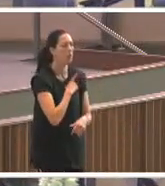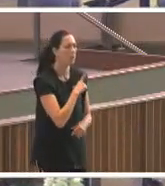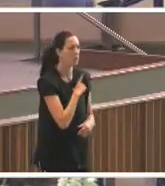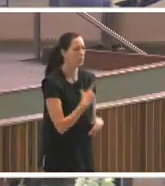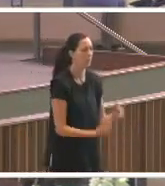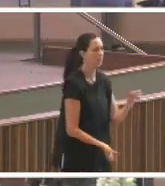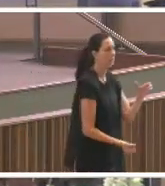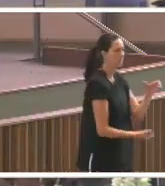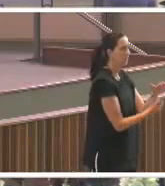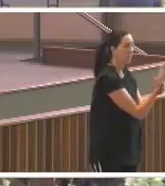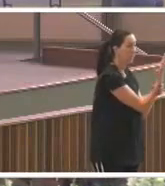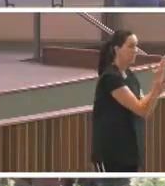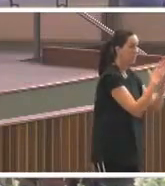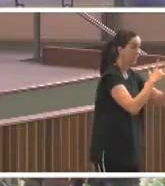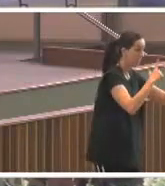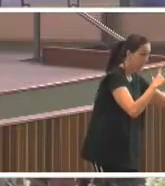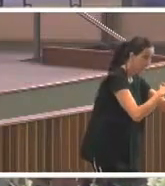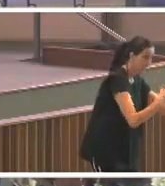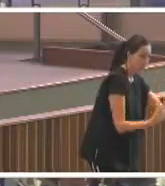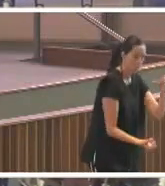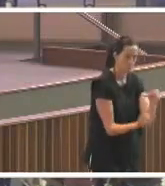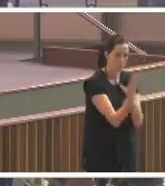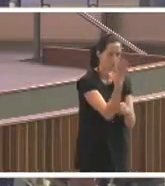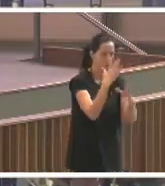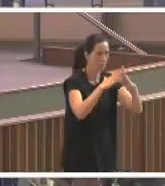fazê-los crescer.